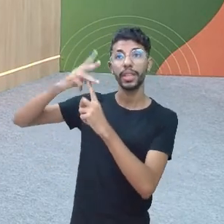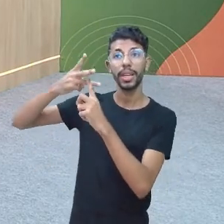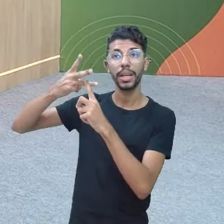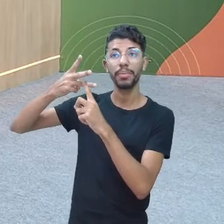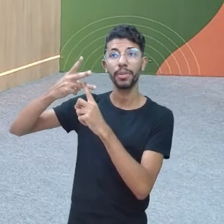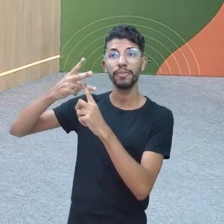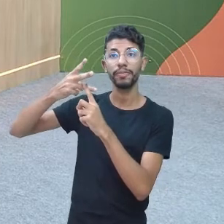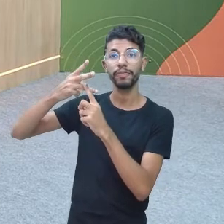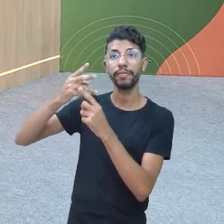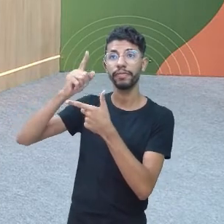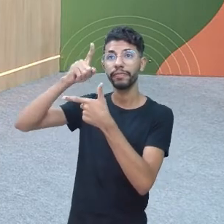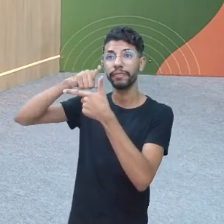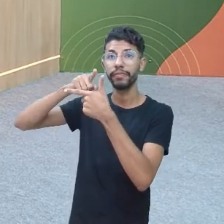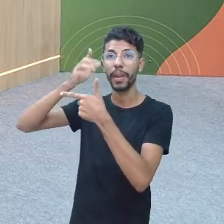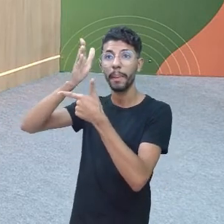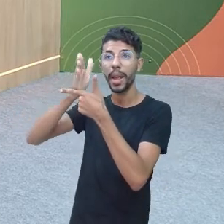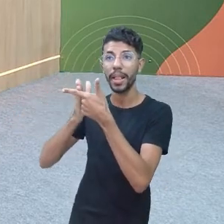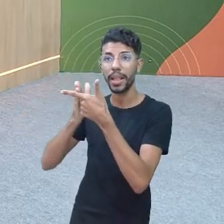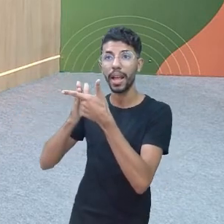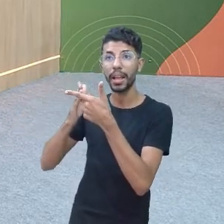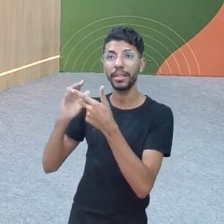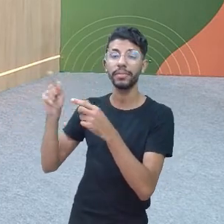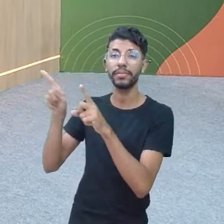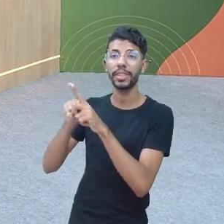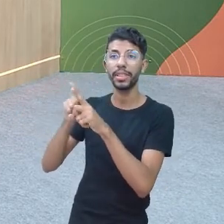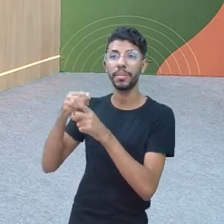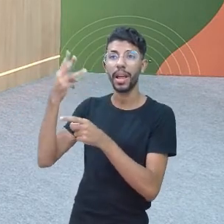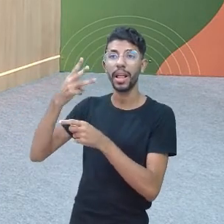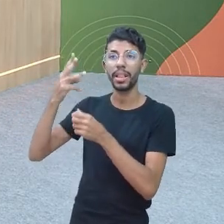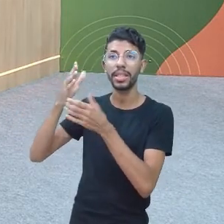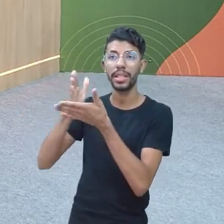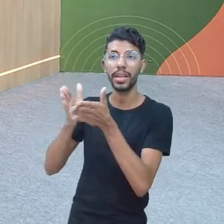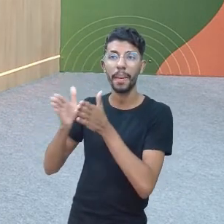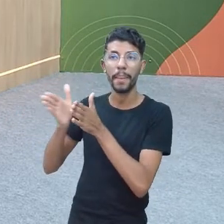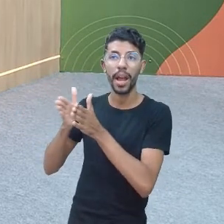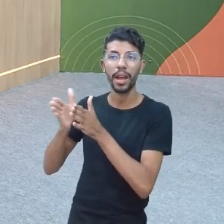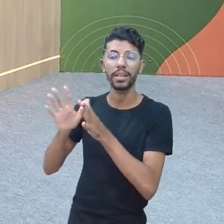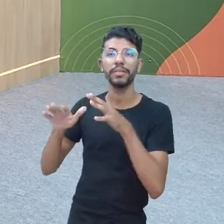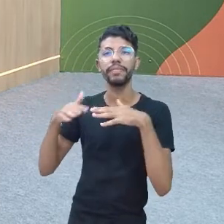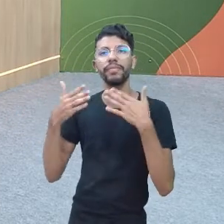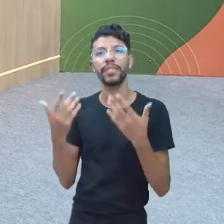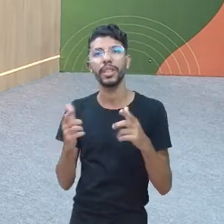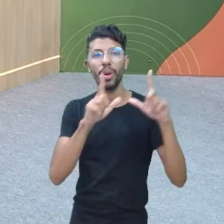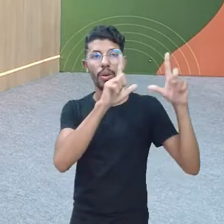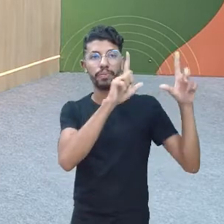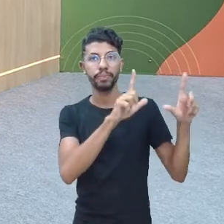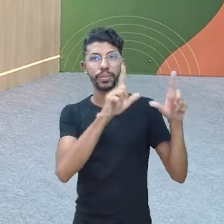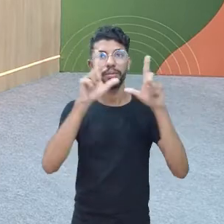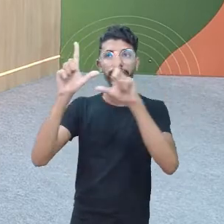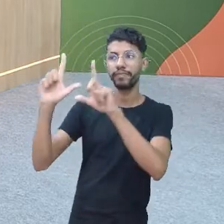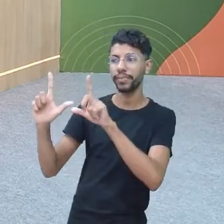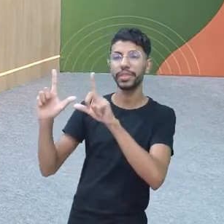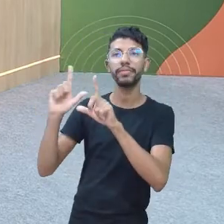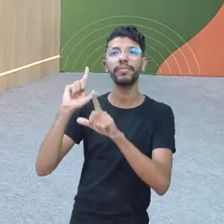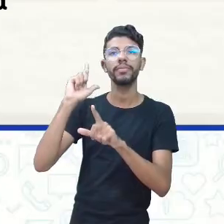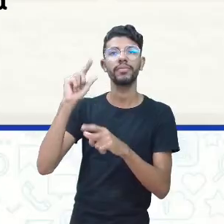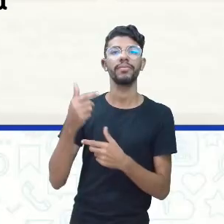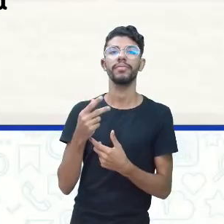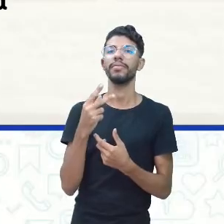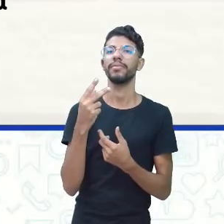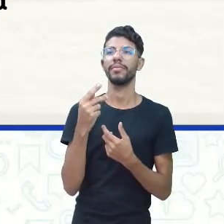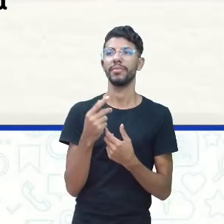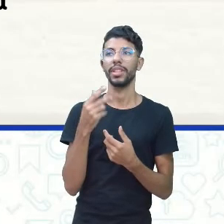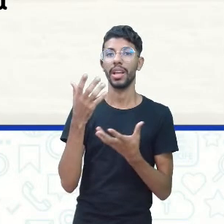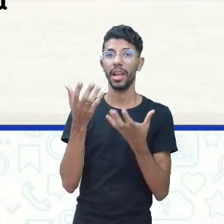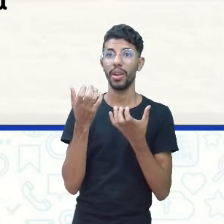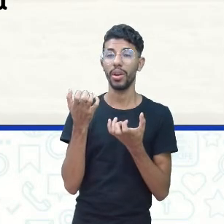triplo, metade e a terça parte, certo? Essas telinhas aqui, ó, são duas telas que eu quero que